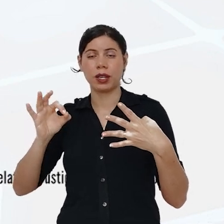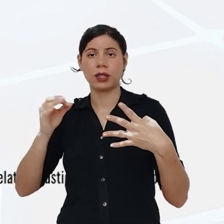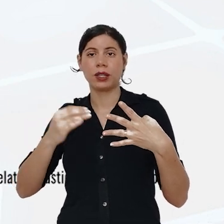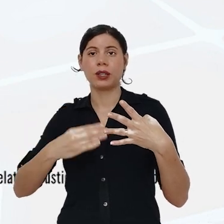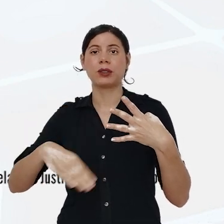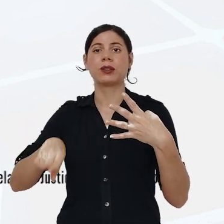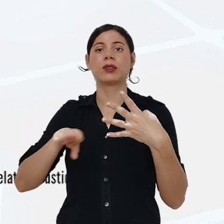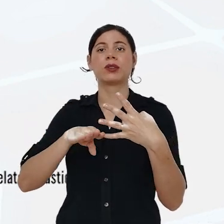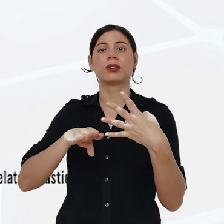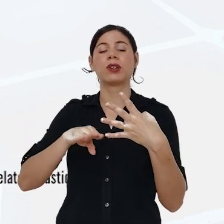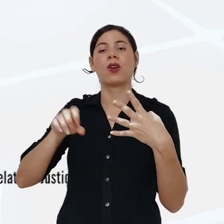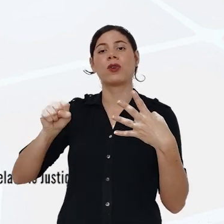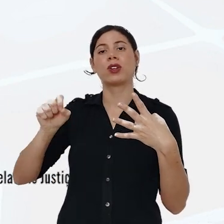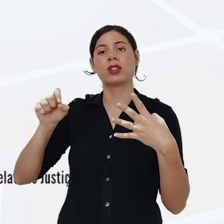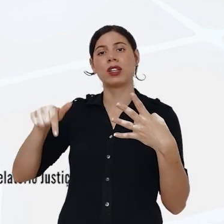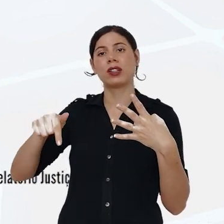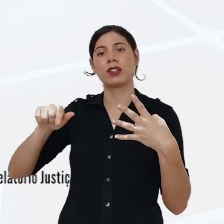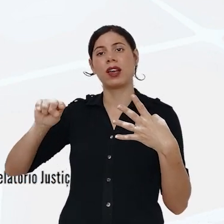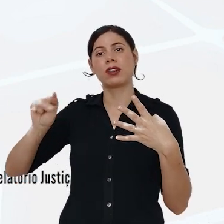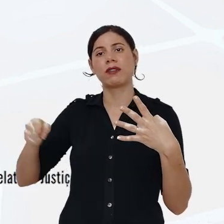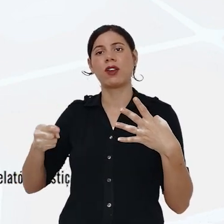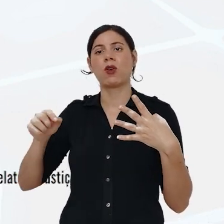93,8%. E no primeiro grau, de